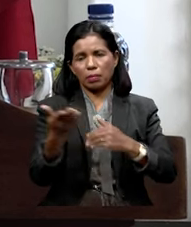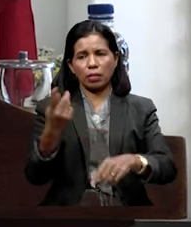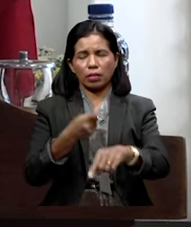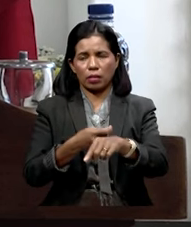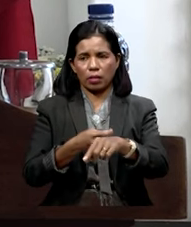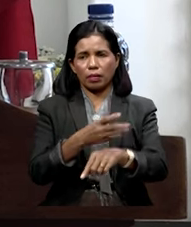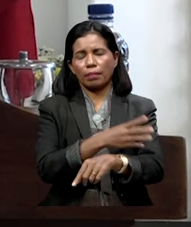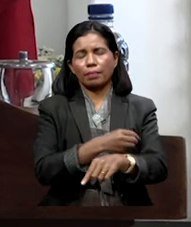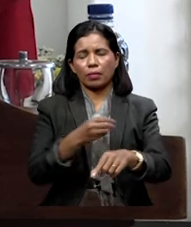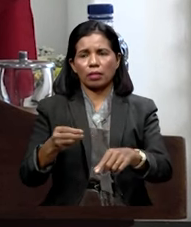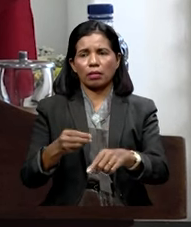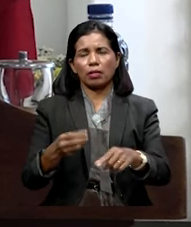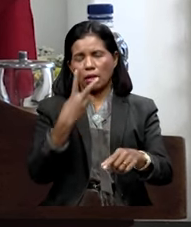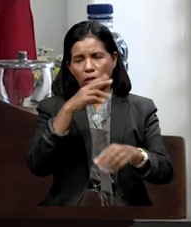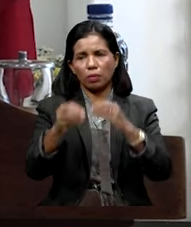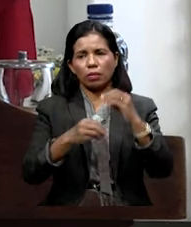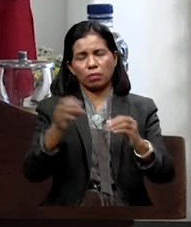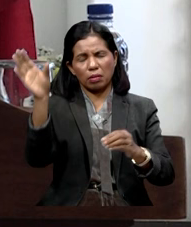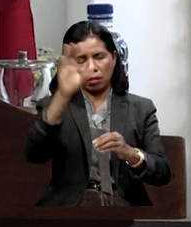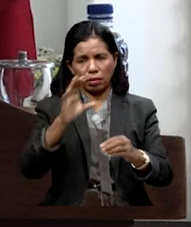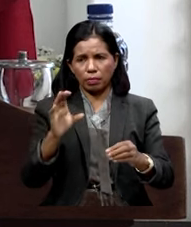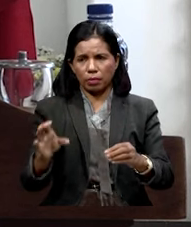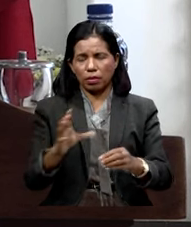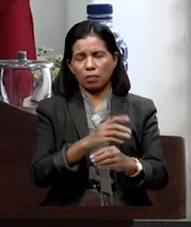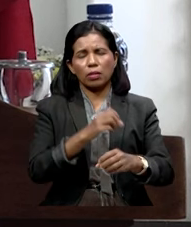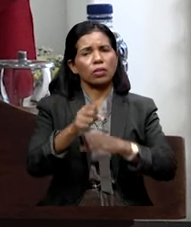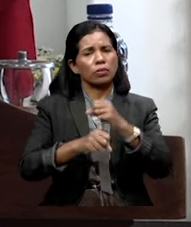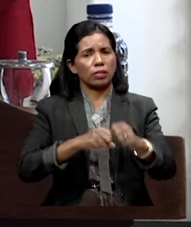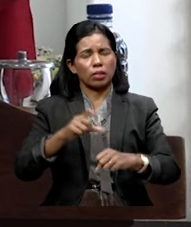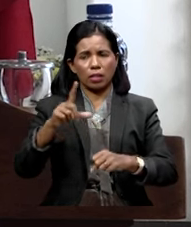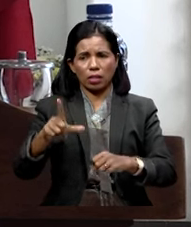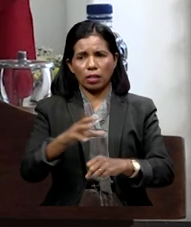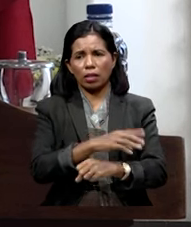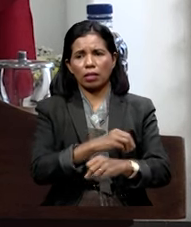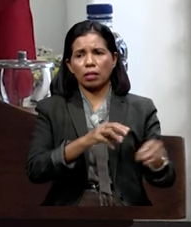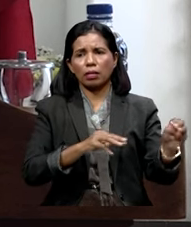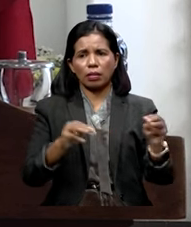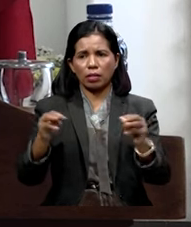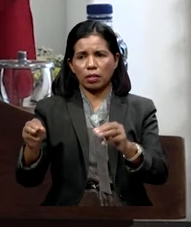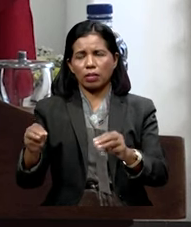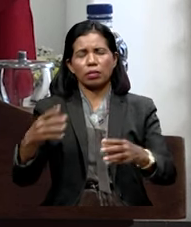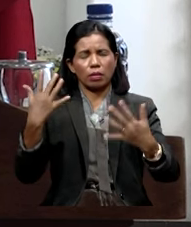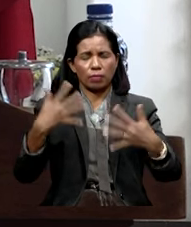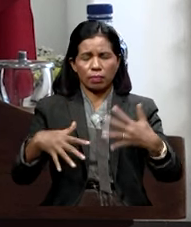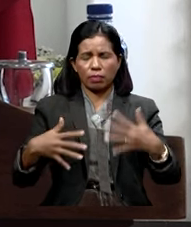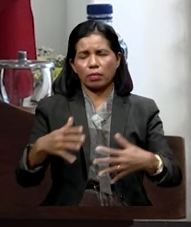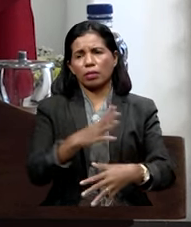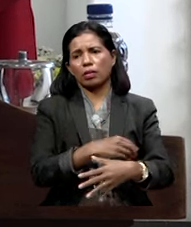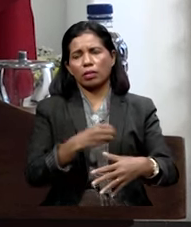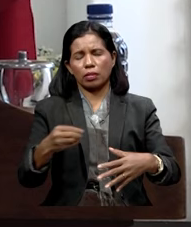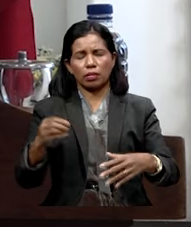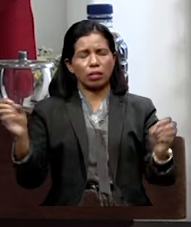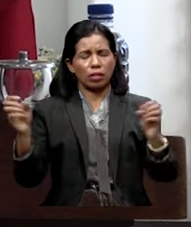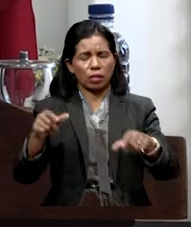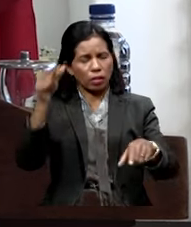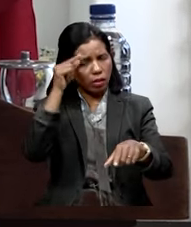alterações climáticas, aos desafios da inteligência artificial e à multiplicação enorme de conflitos, de desigualdades